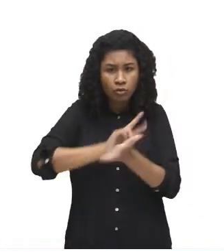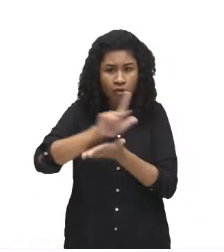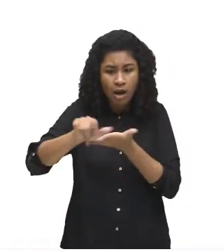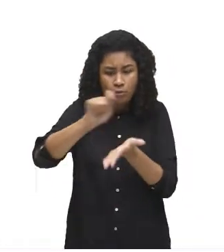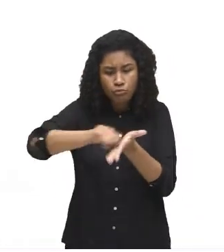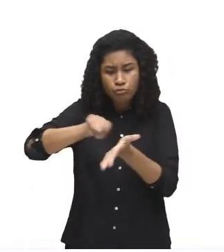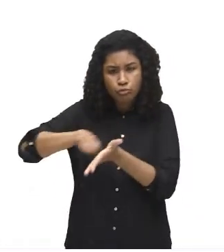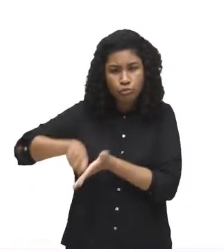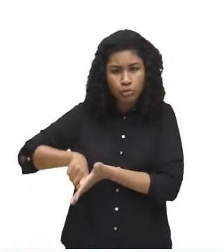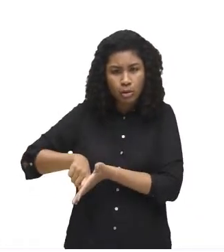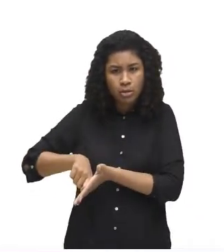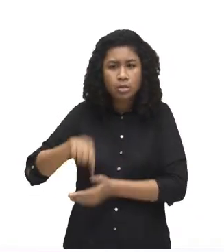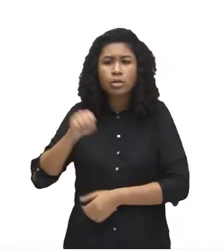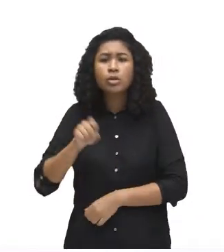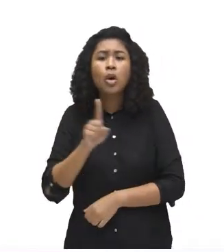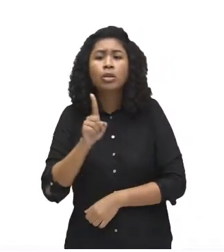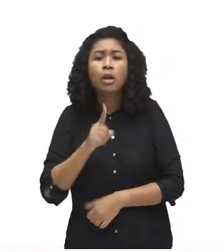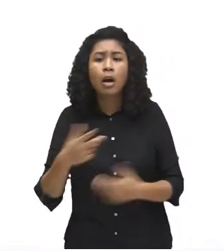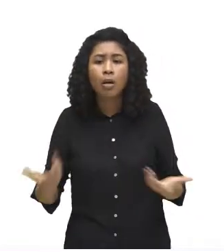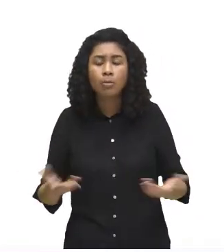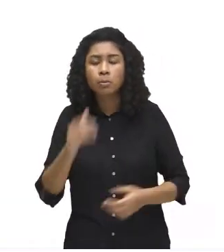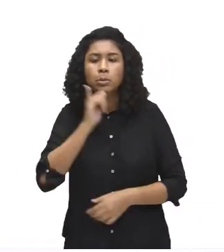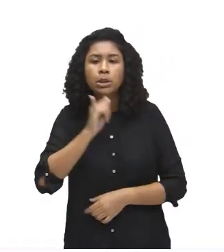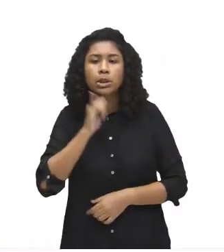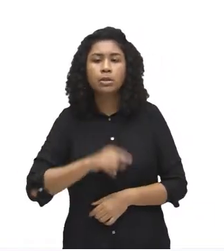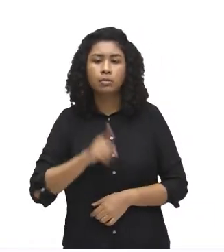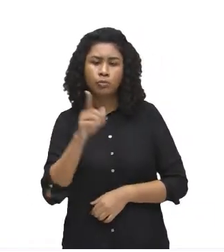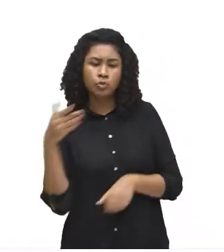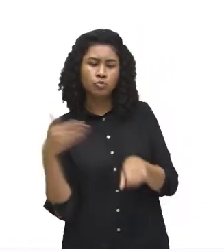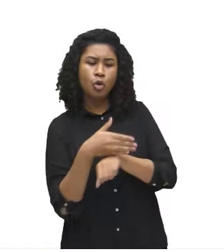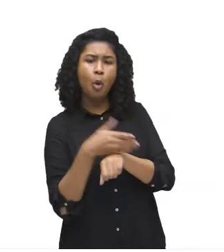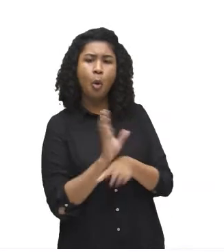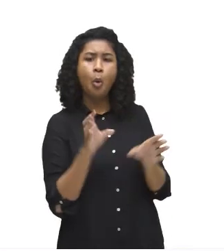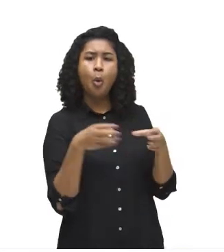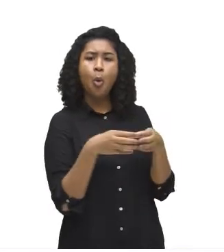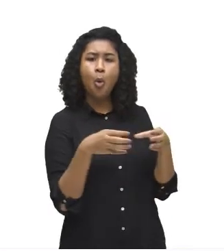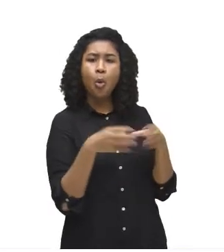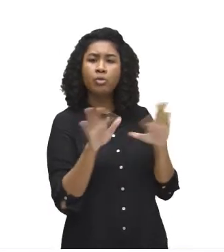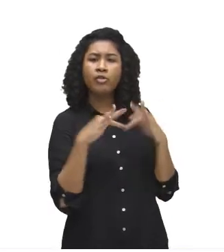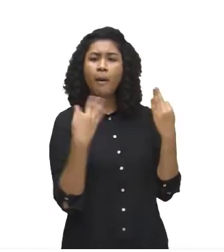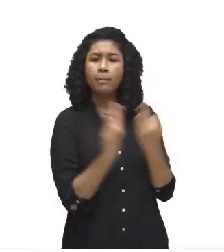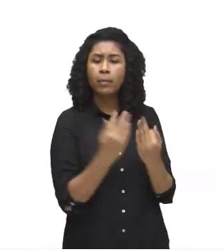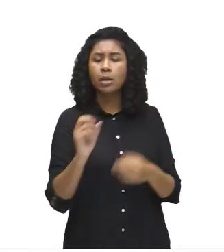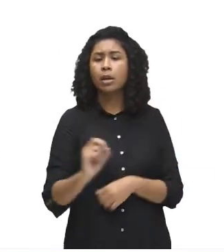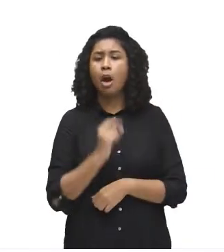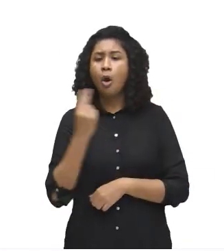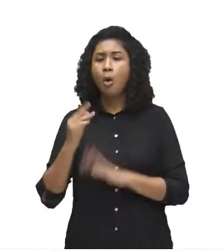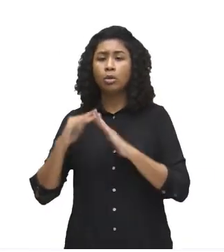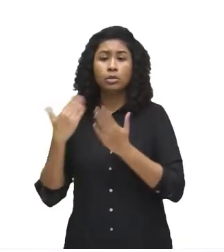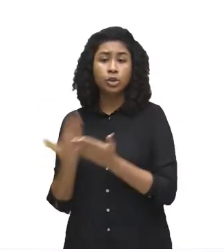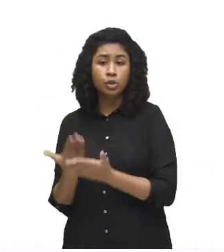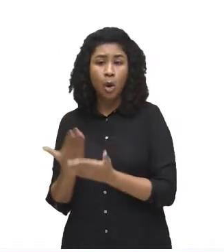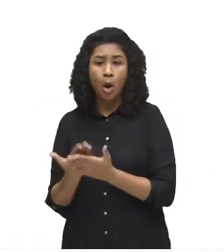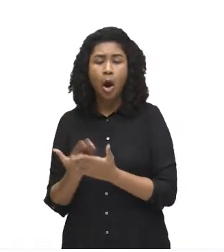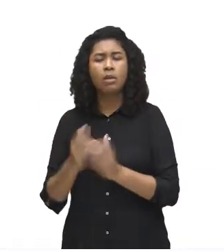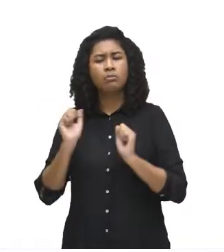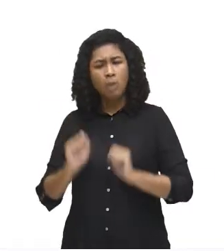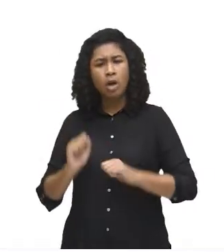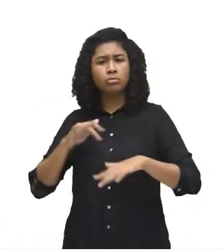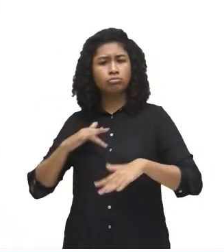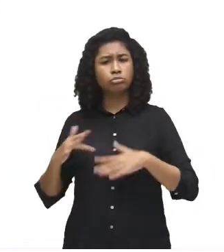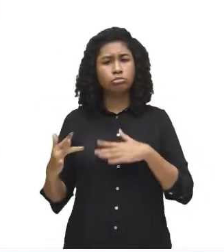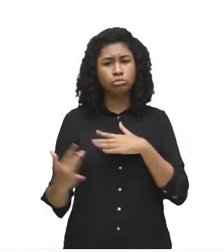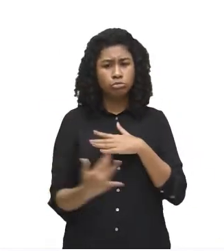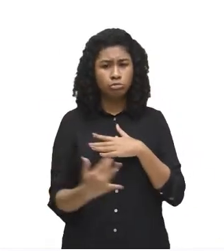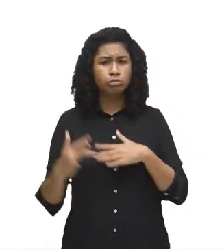você participa de um grupo ali da família, um grupo da escola, em uma rede social, por exemplo, você produz ou